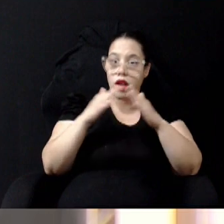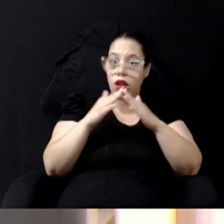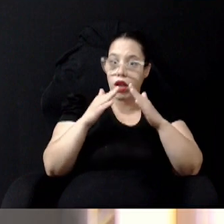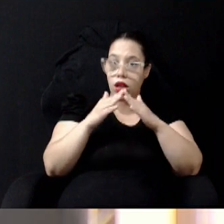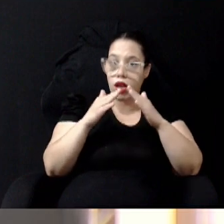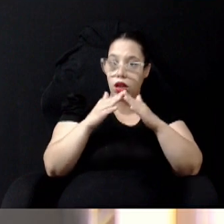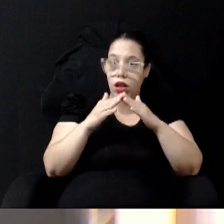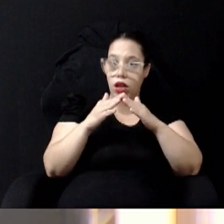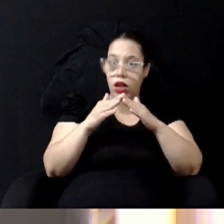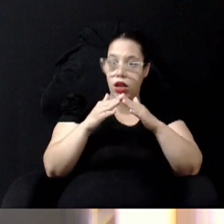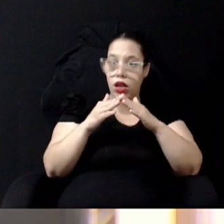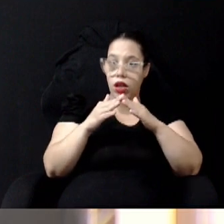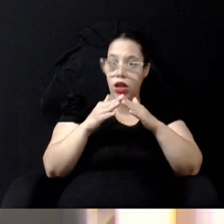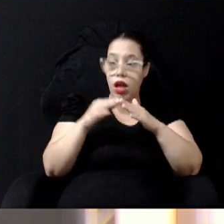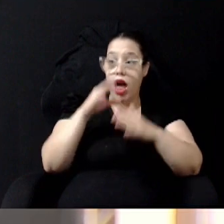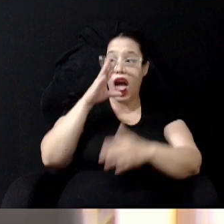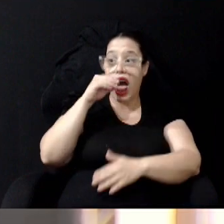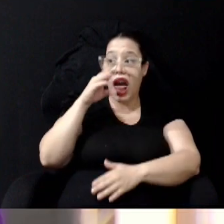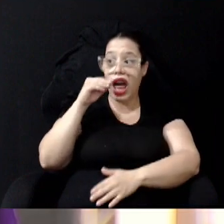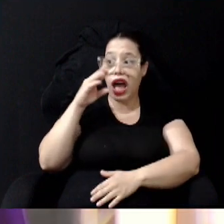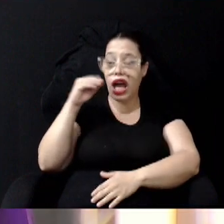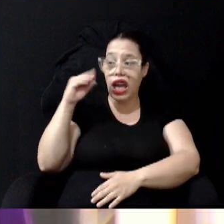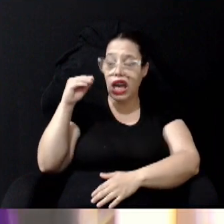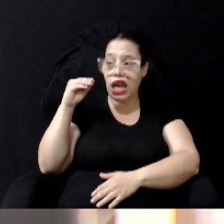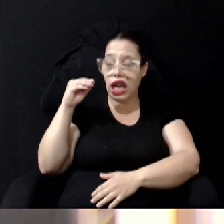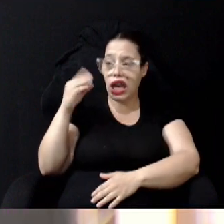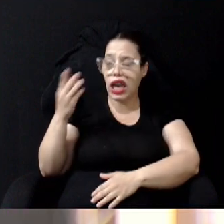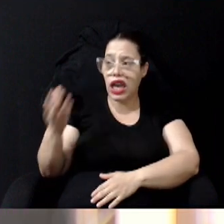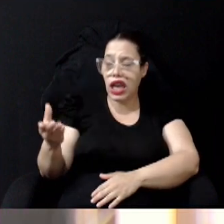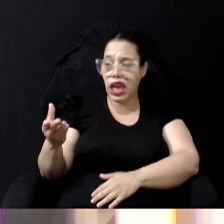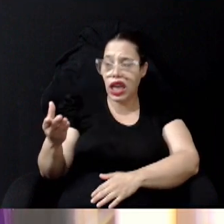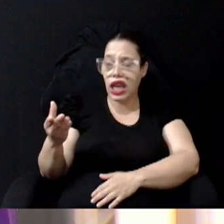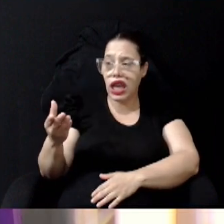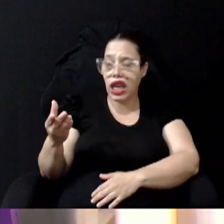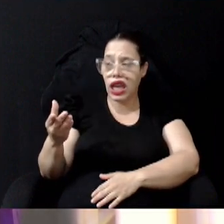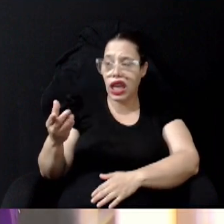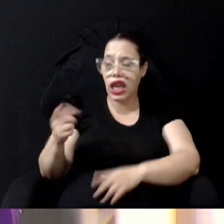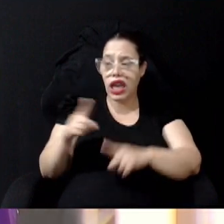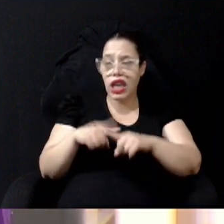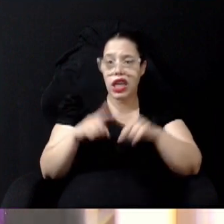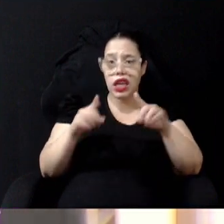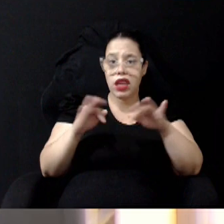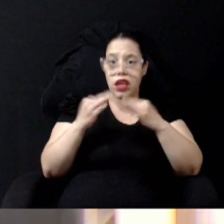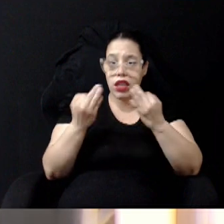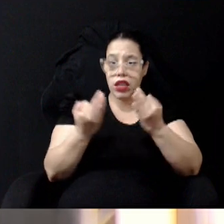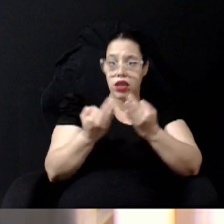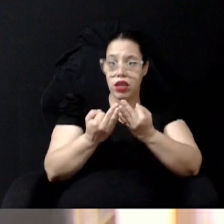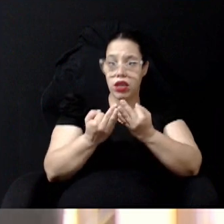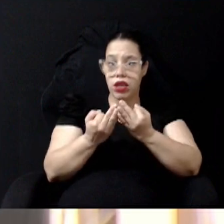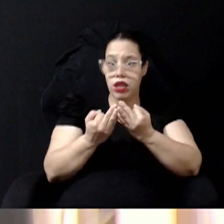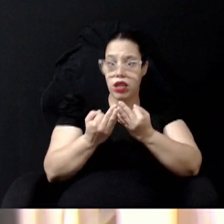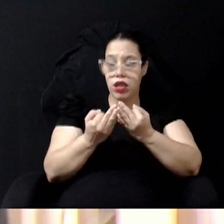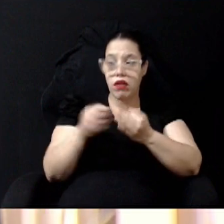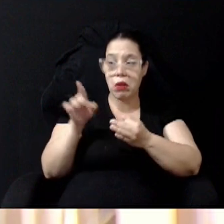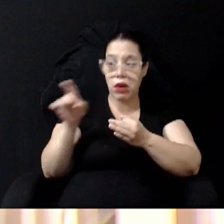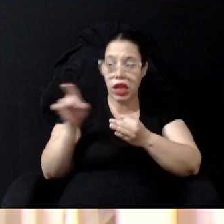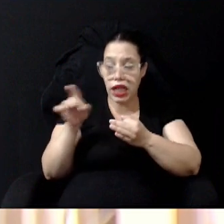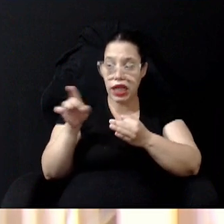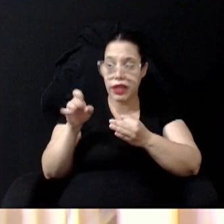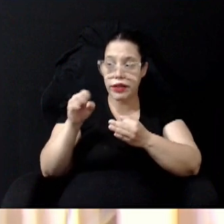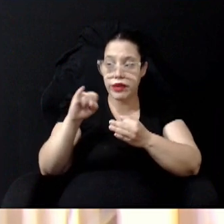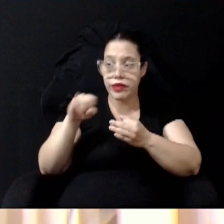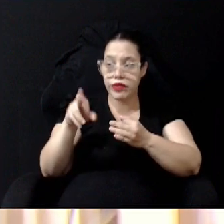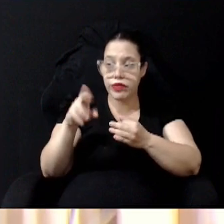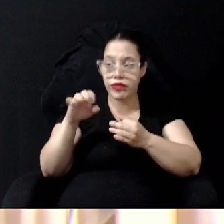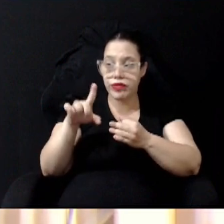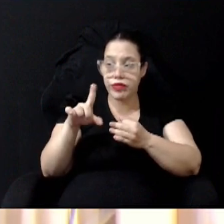sua adolescência, e que, no entanto, essa família do senhor desembargador, Jorge Luiz de